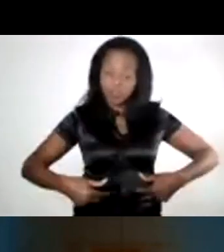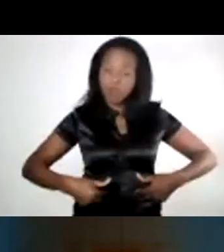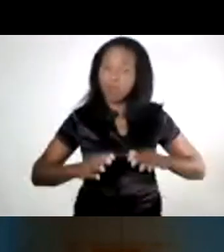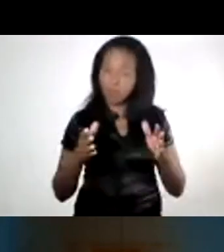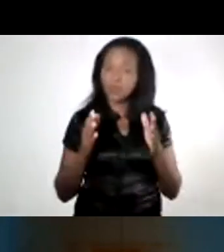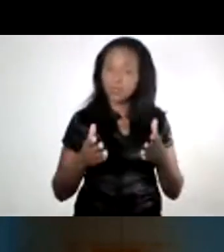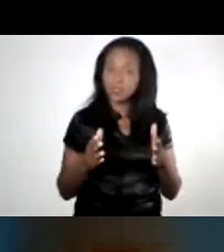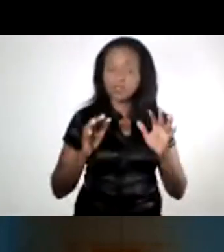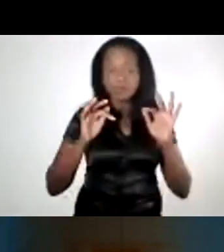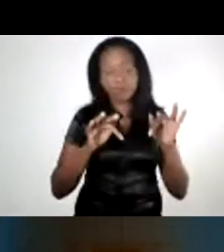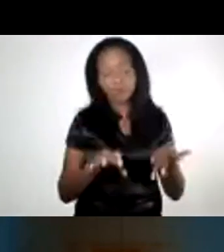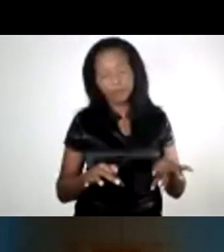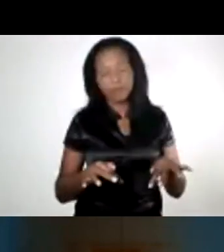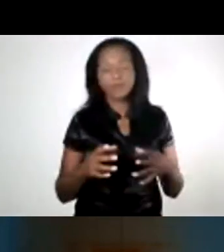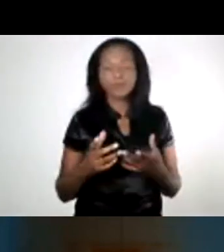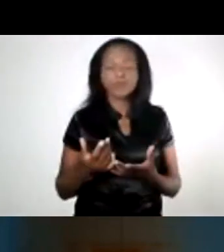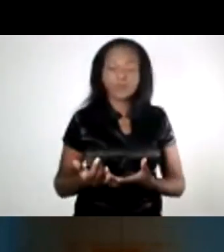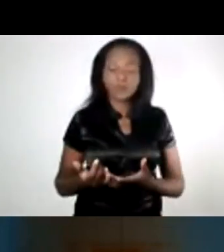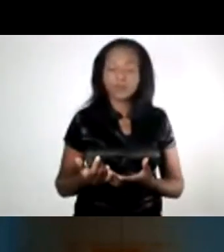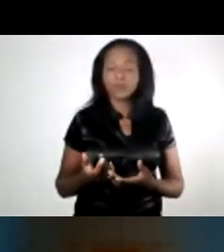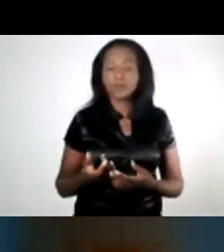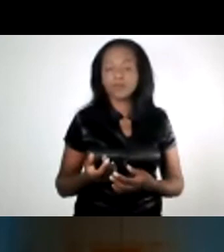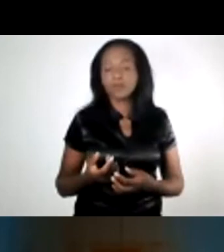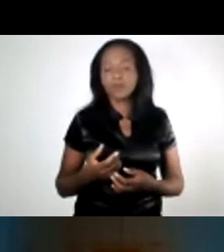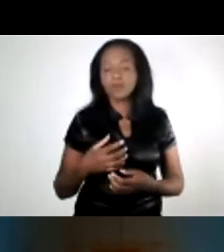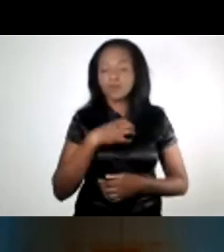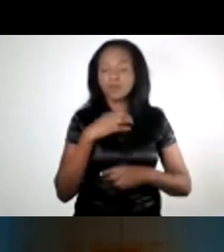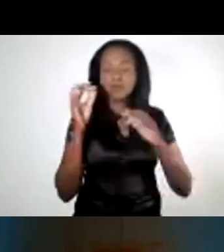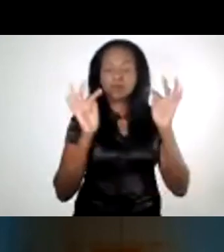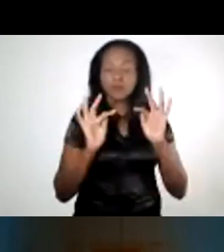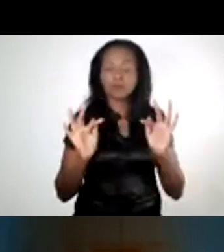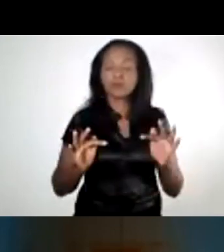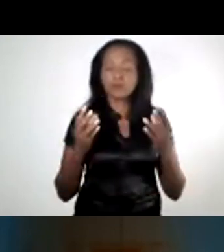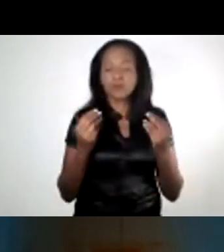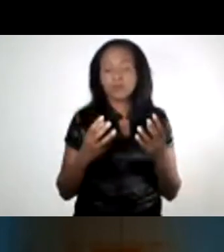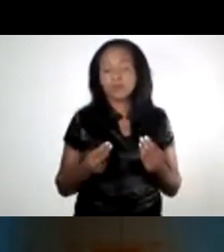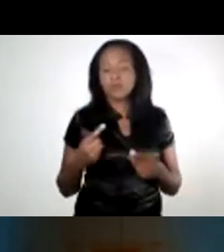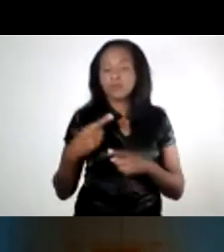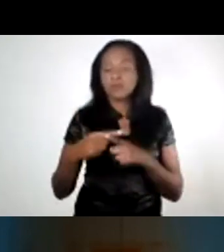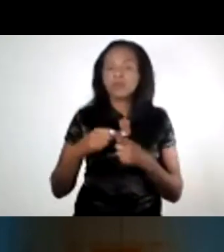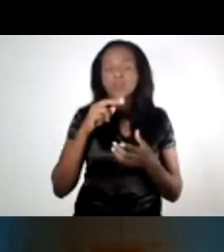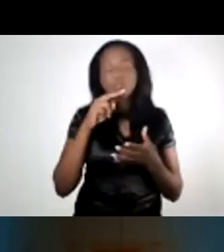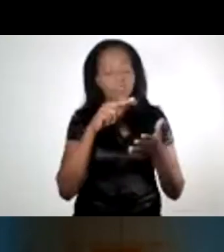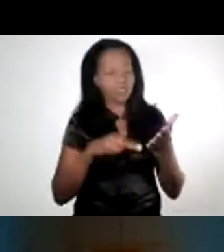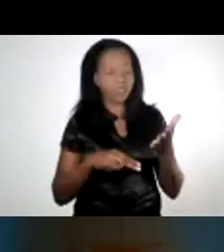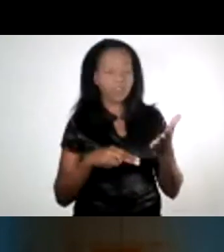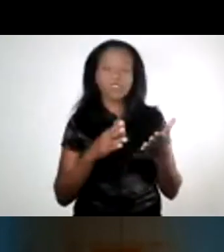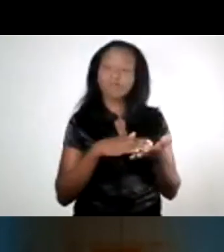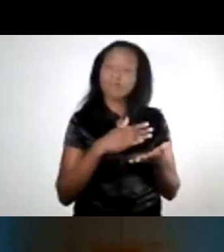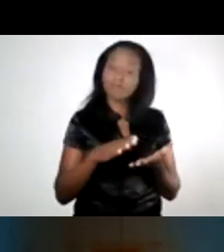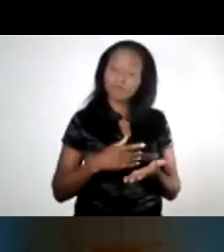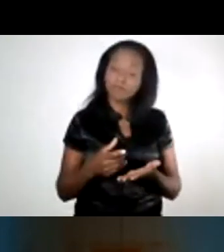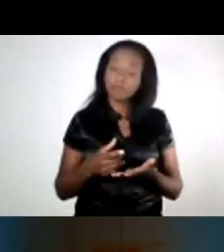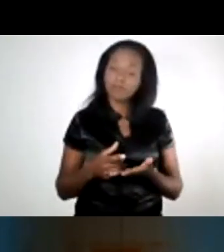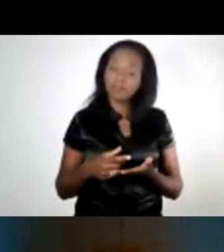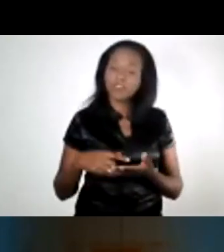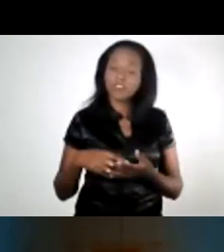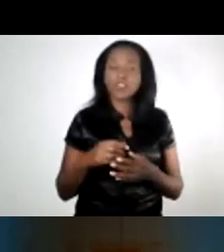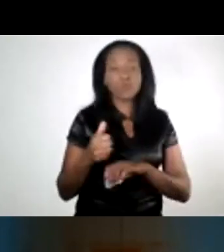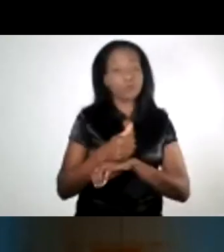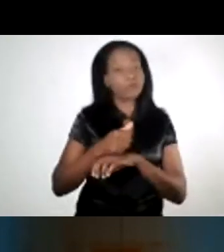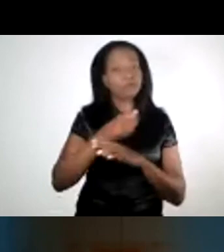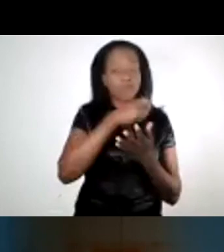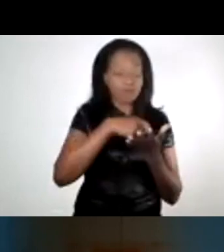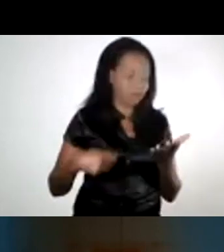Vida dessa forma e a gente fica muito feliz porque vocês leram o livro. E todo escritor, a maior alegria